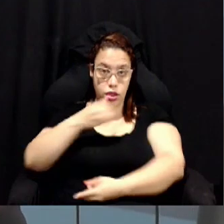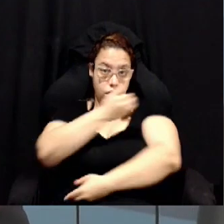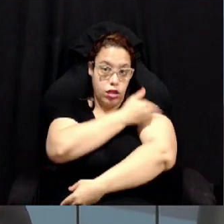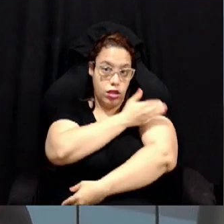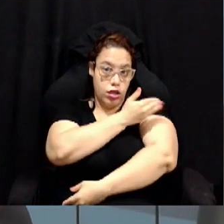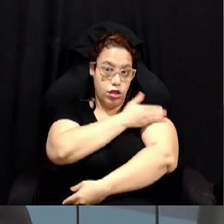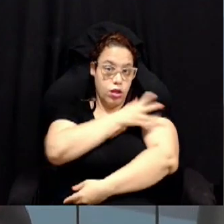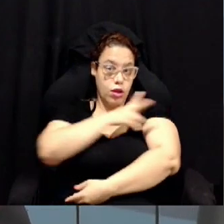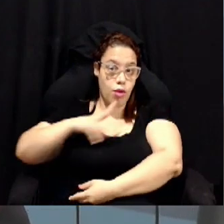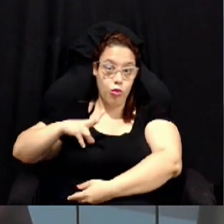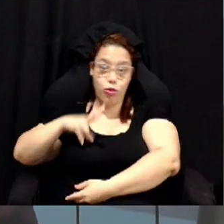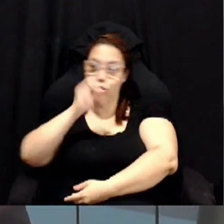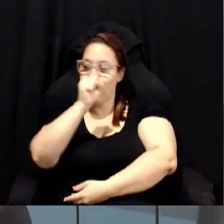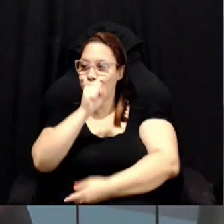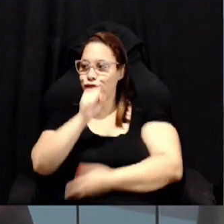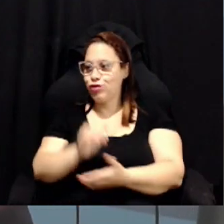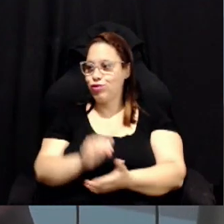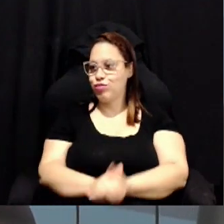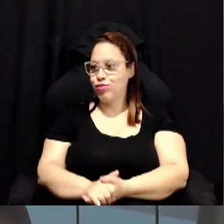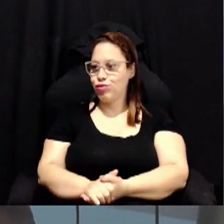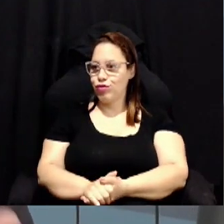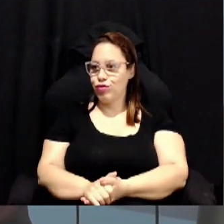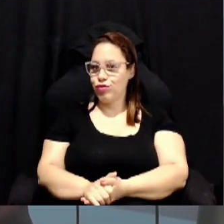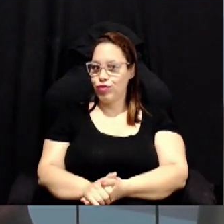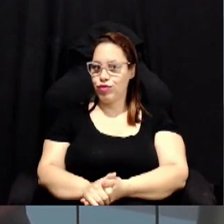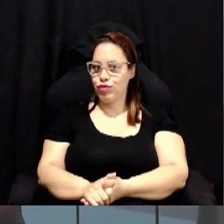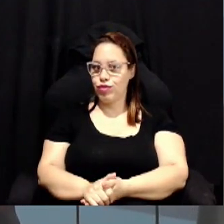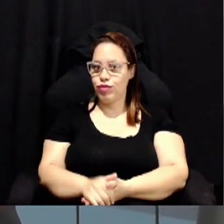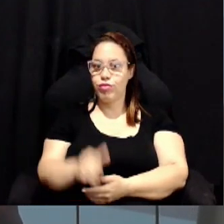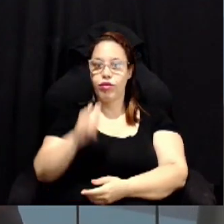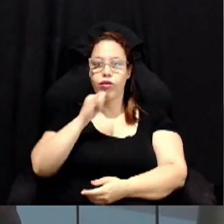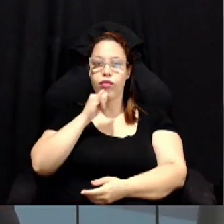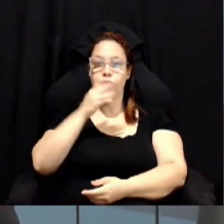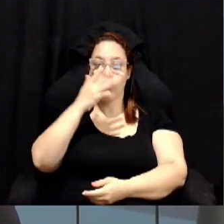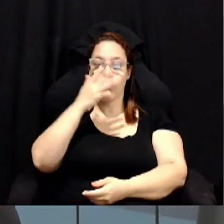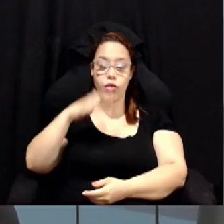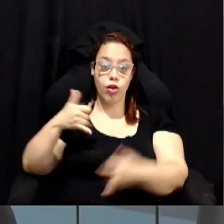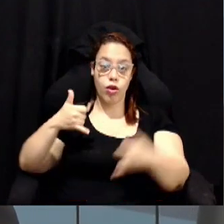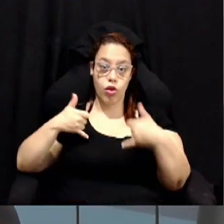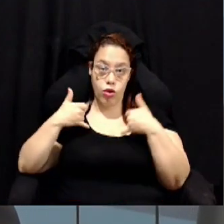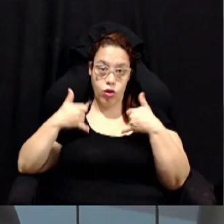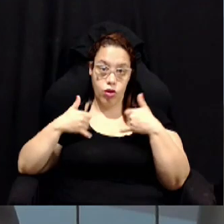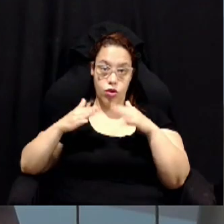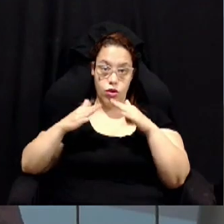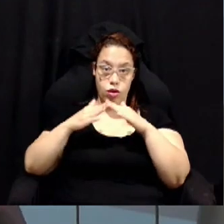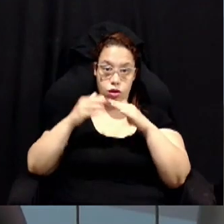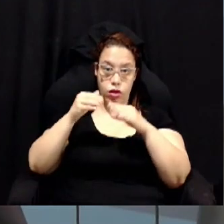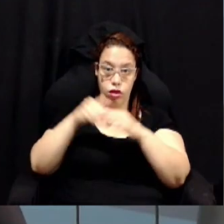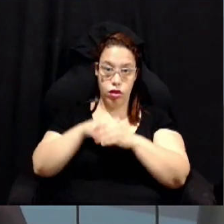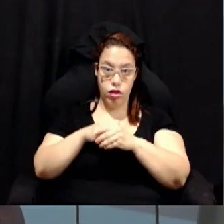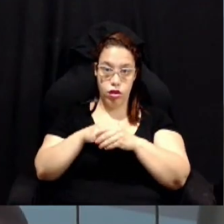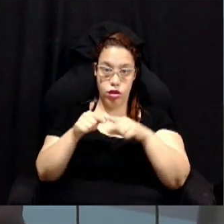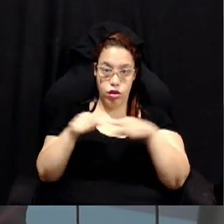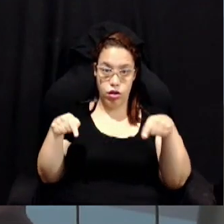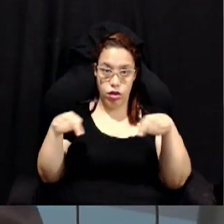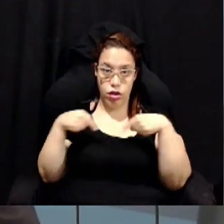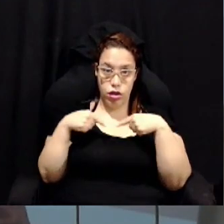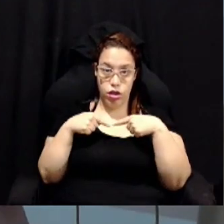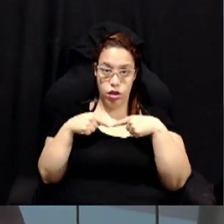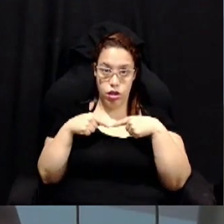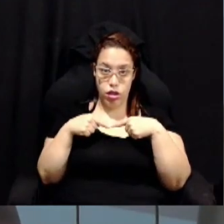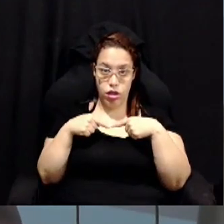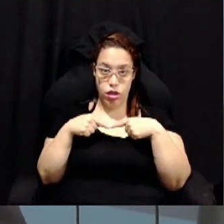forte. E aí, por exemplo, uma criança faz aniversário dentro da sala de aula e a que tem o